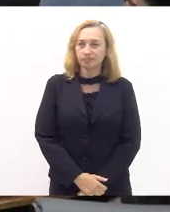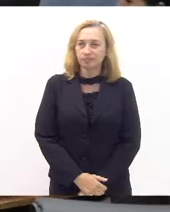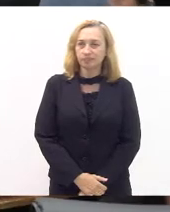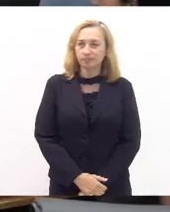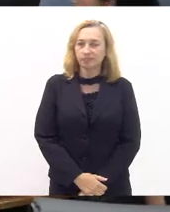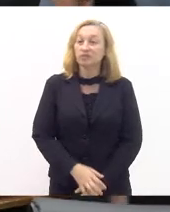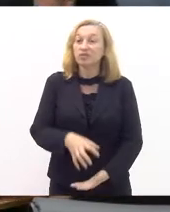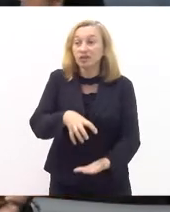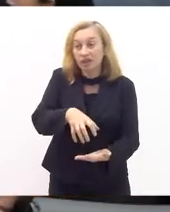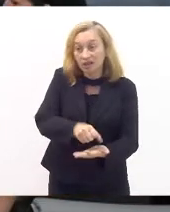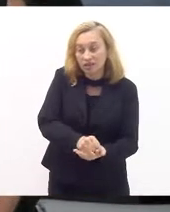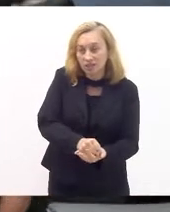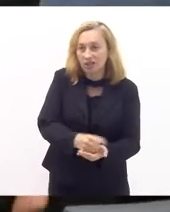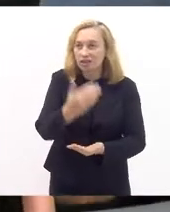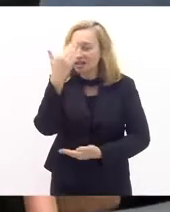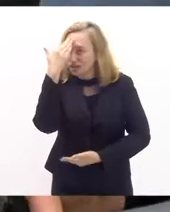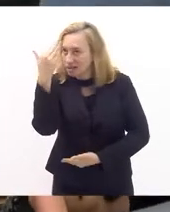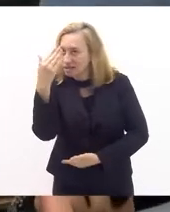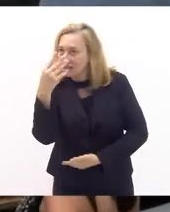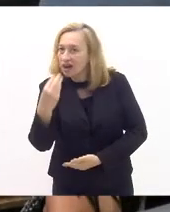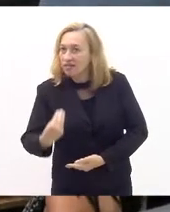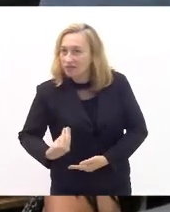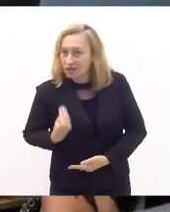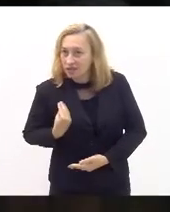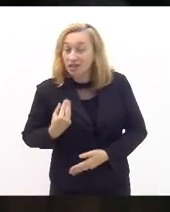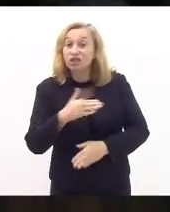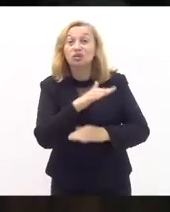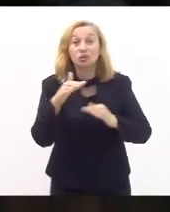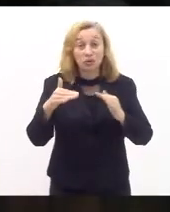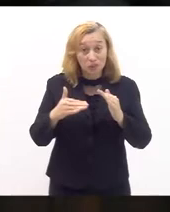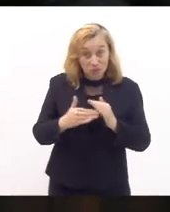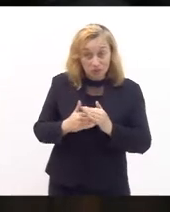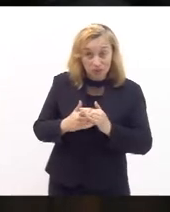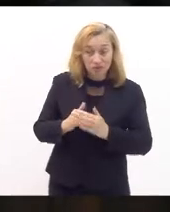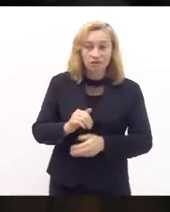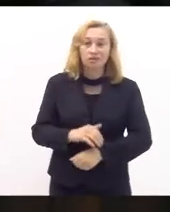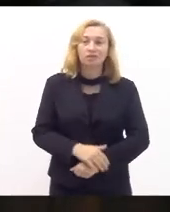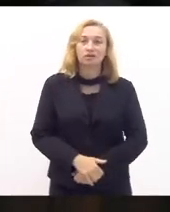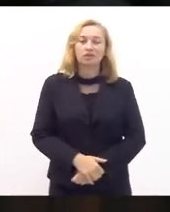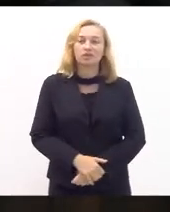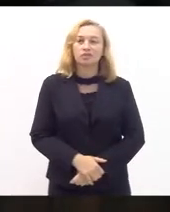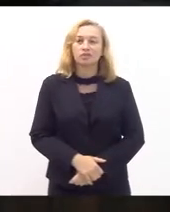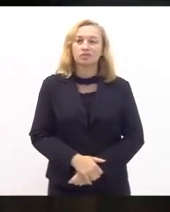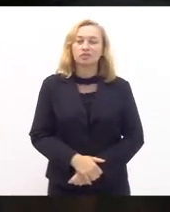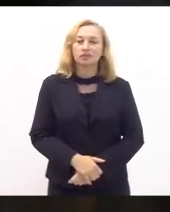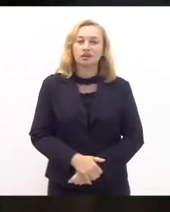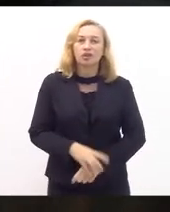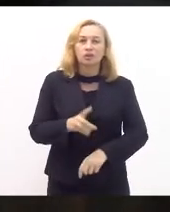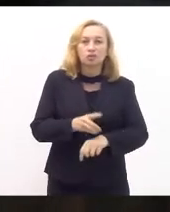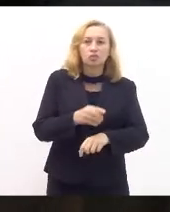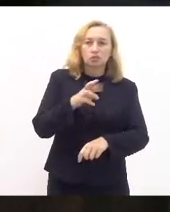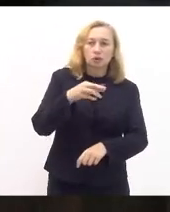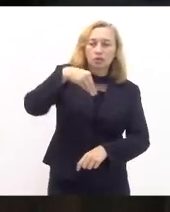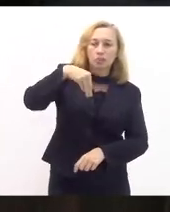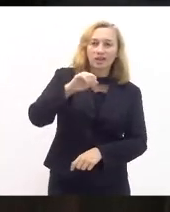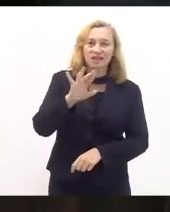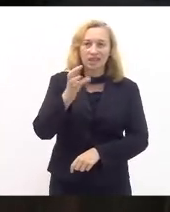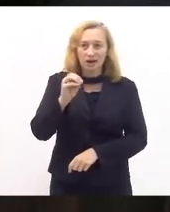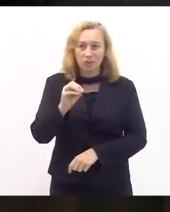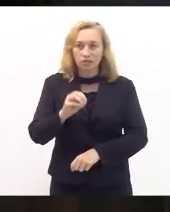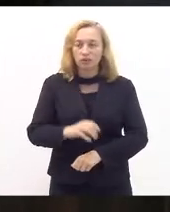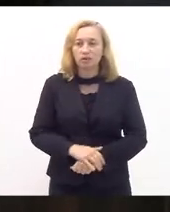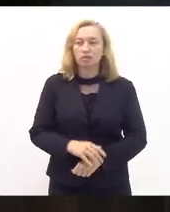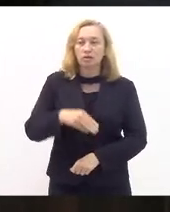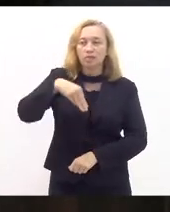deixar registrado aqui e agradecer a presença de todos, ao Dr. Marcelo Oliveira,